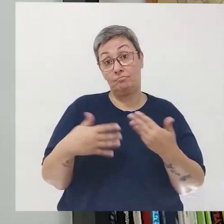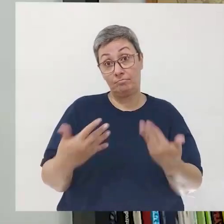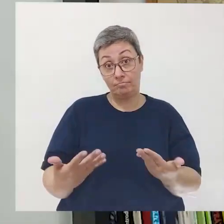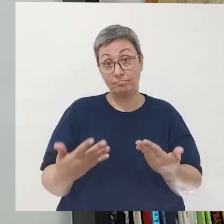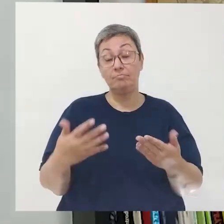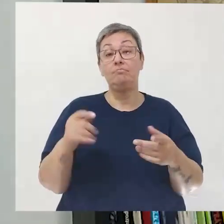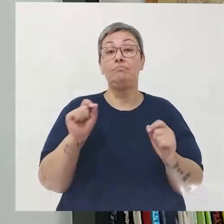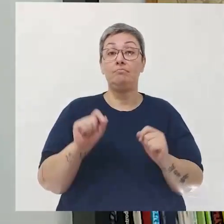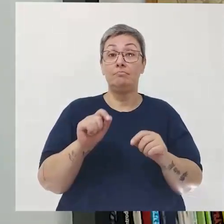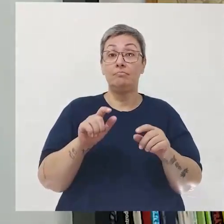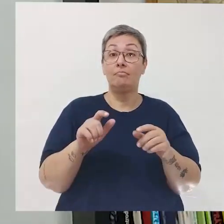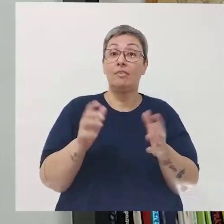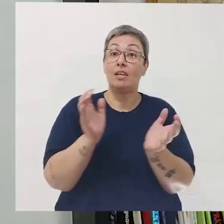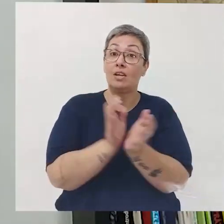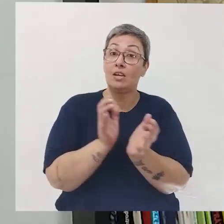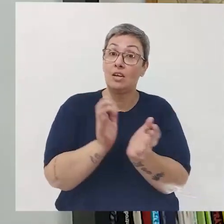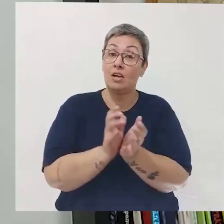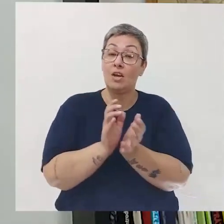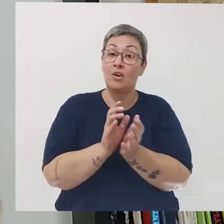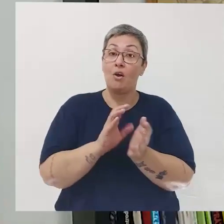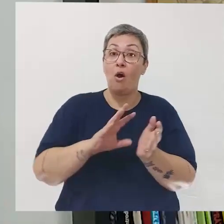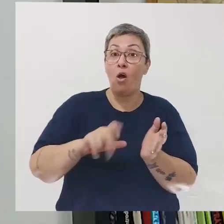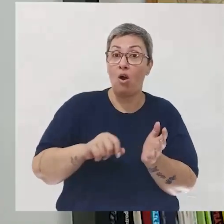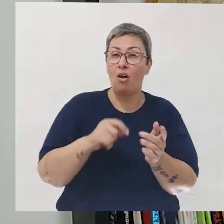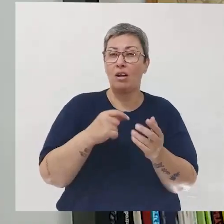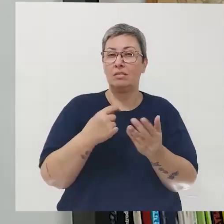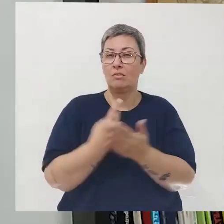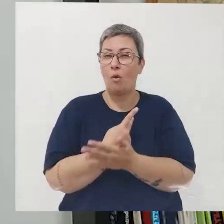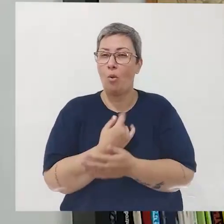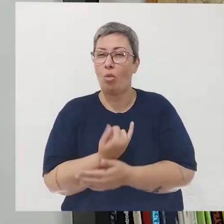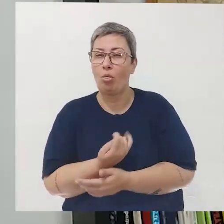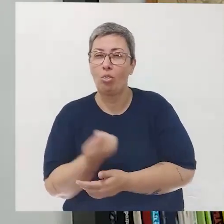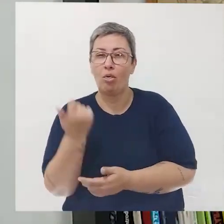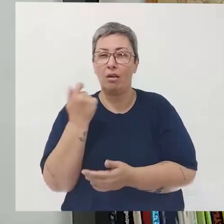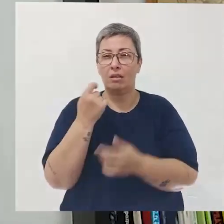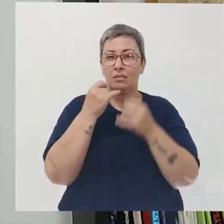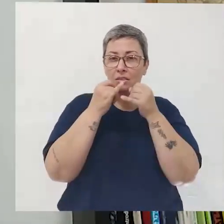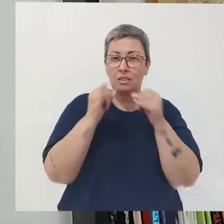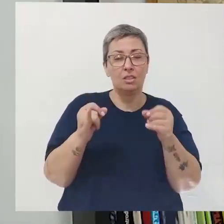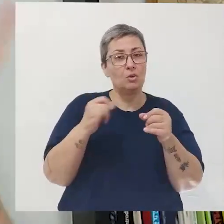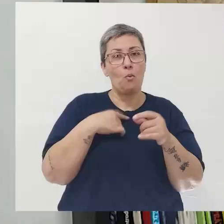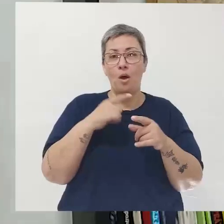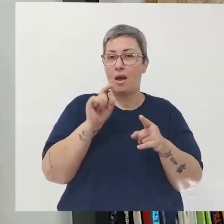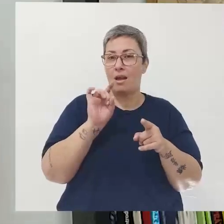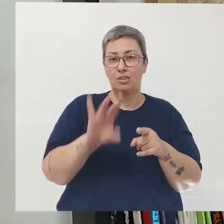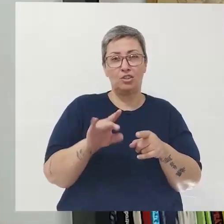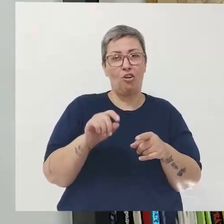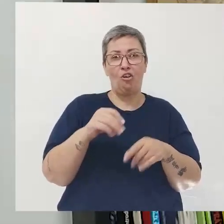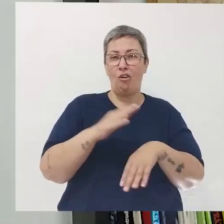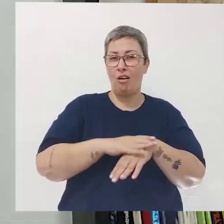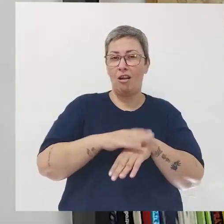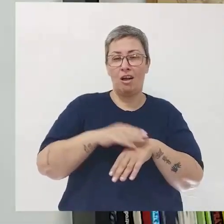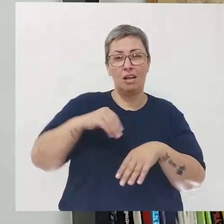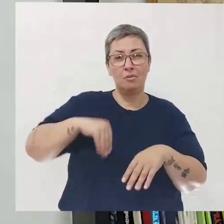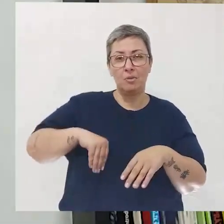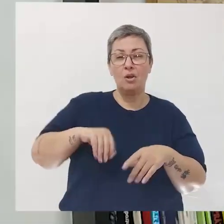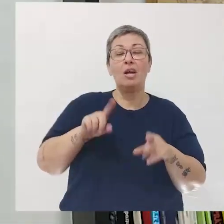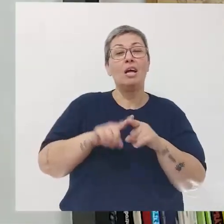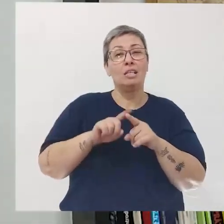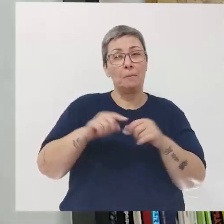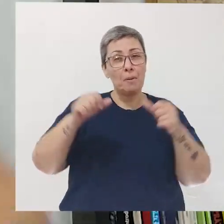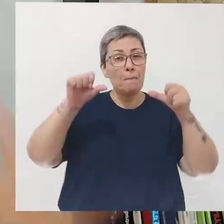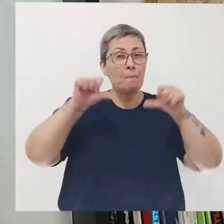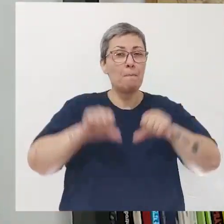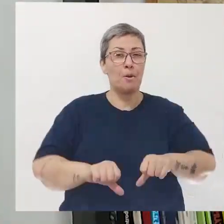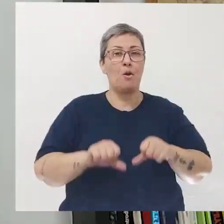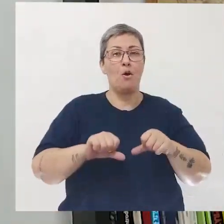população. Então, pessoal, esses furtos e fraudes na energia não pesam só no bolso. Além do impacto